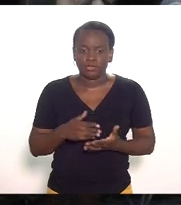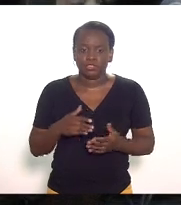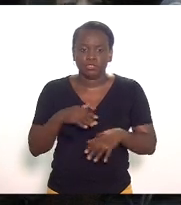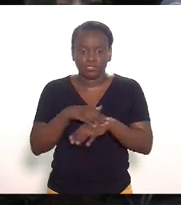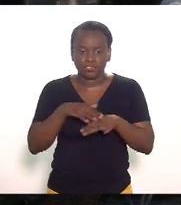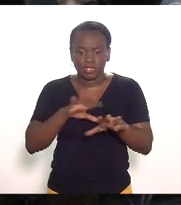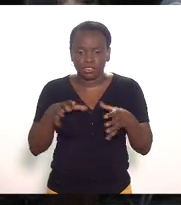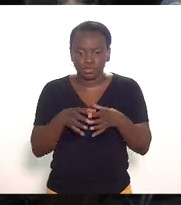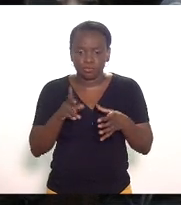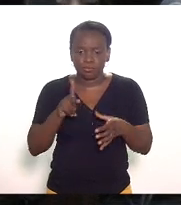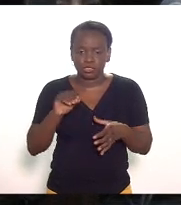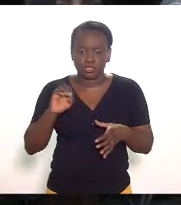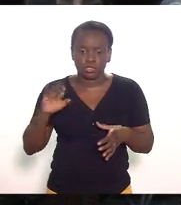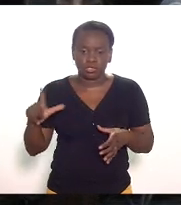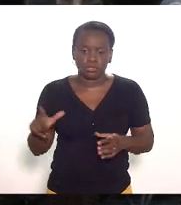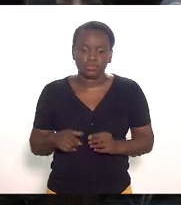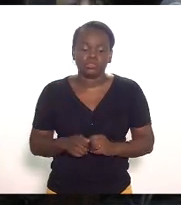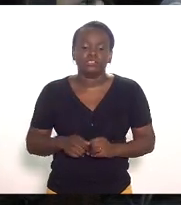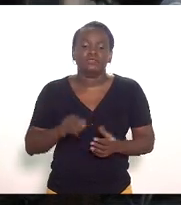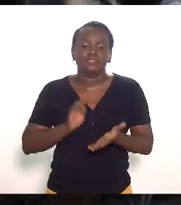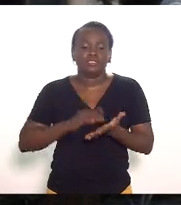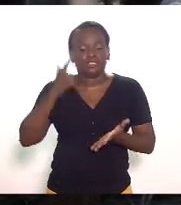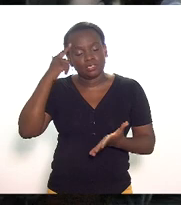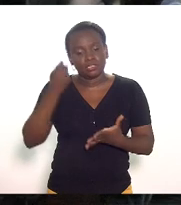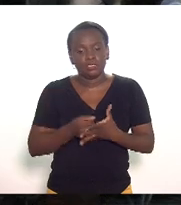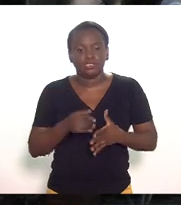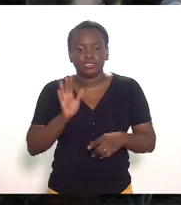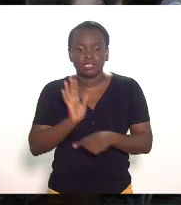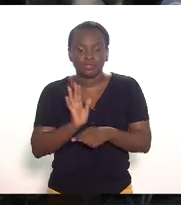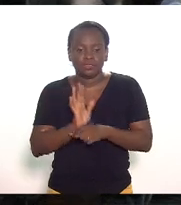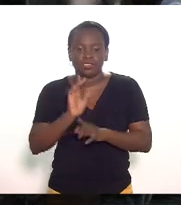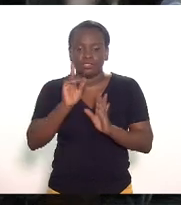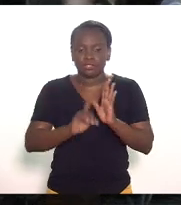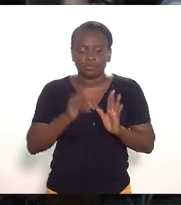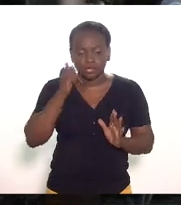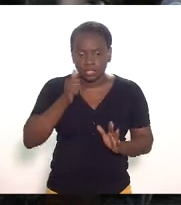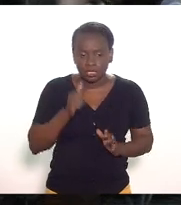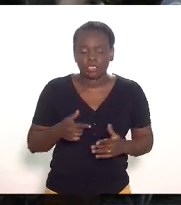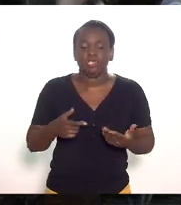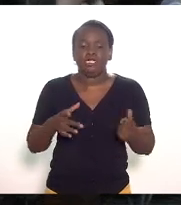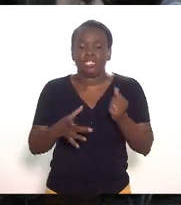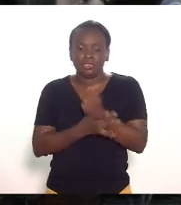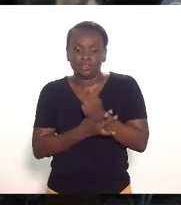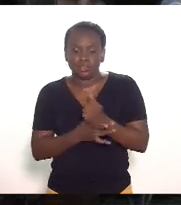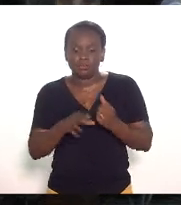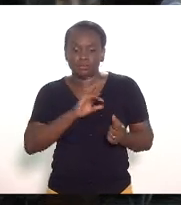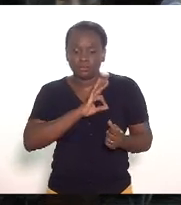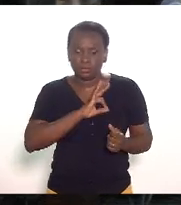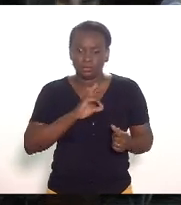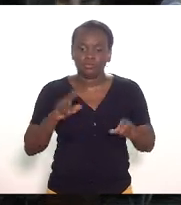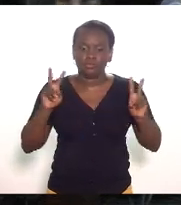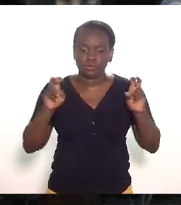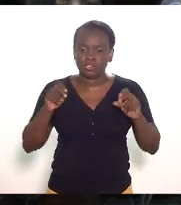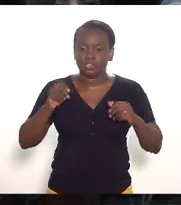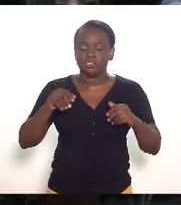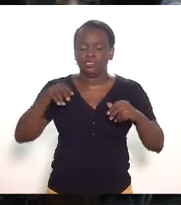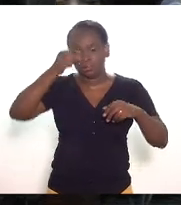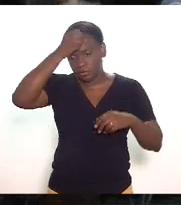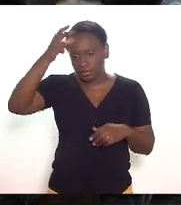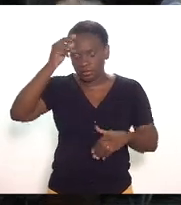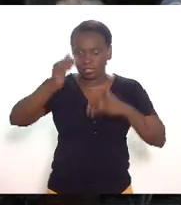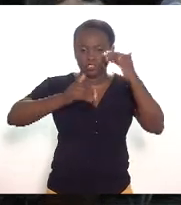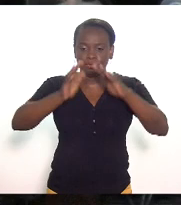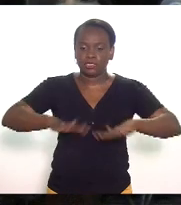do pessoal. Pendendo de pareceres das comissões de Defesa do Direito da Mulher, de Segurança Pública e Ação de Polícia, de Assuntos Municipais e Desenvolvimento Regional,